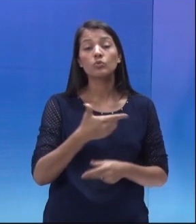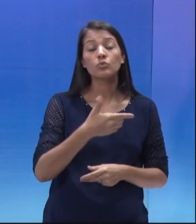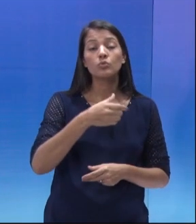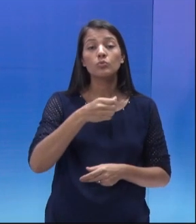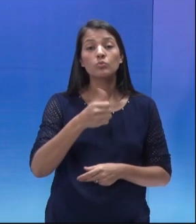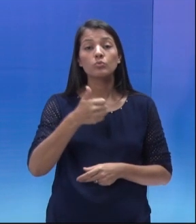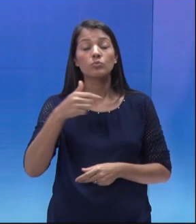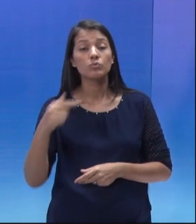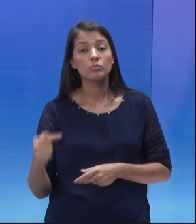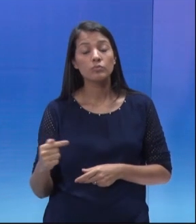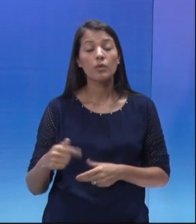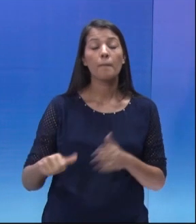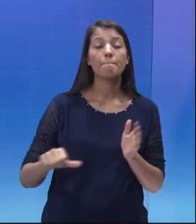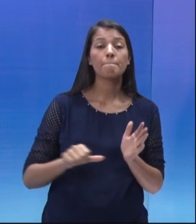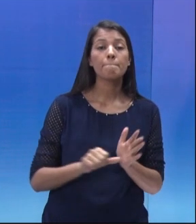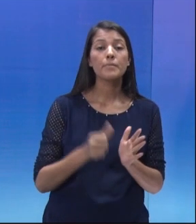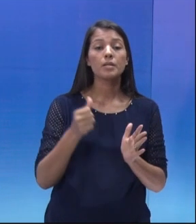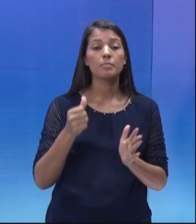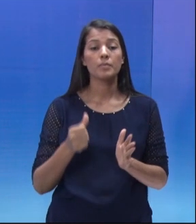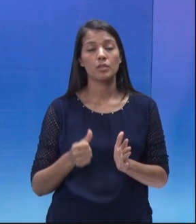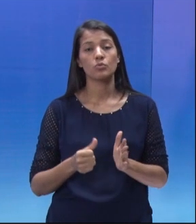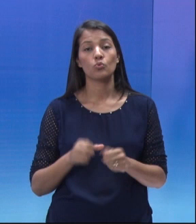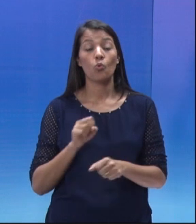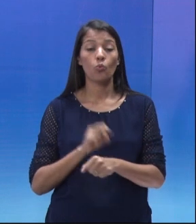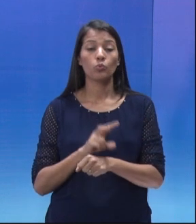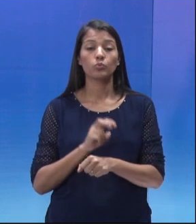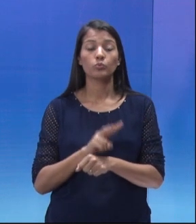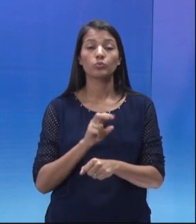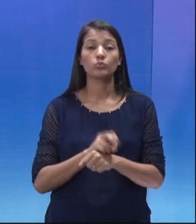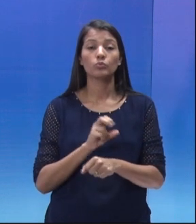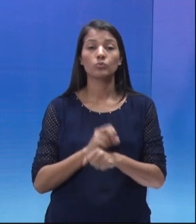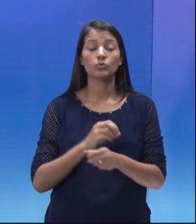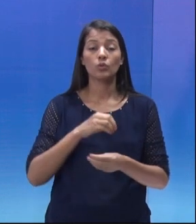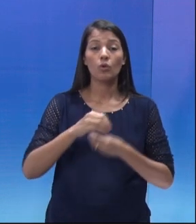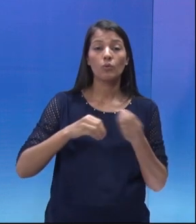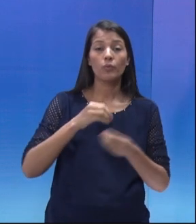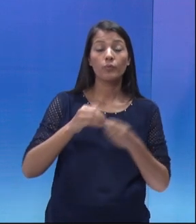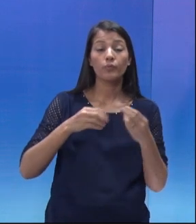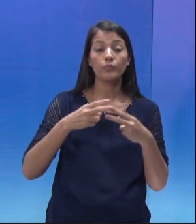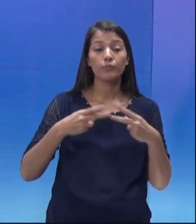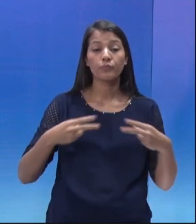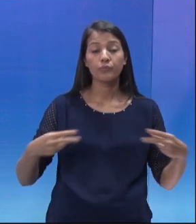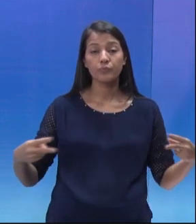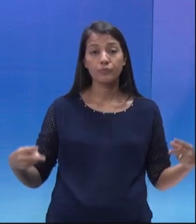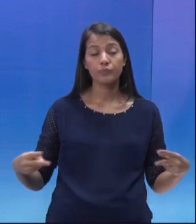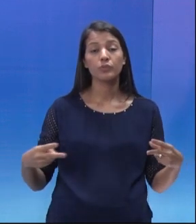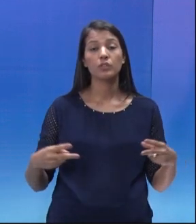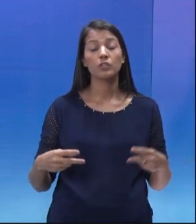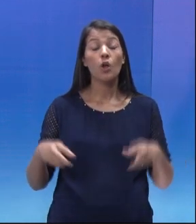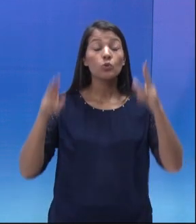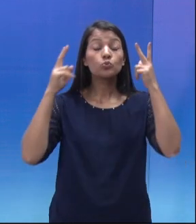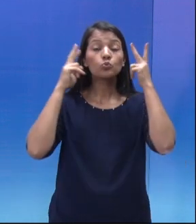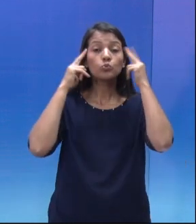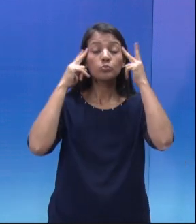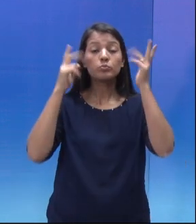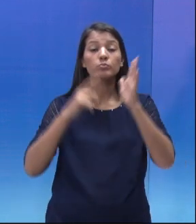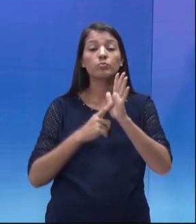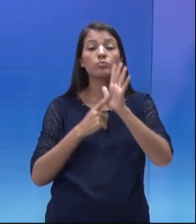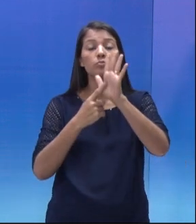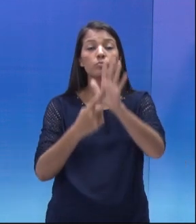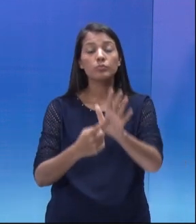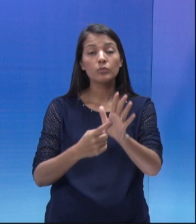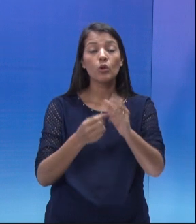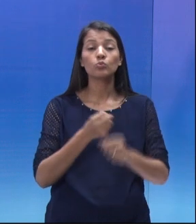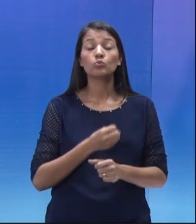A toxicidade de algumas substâncias é normalmente representada por um índice conhecido como DL50. Ele